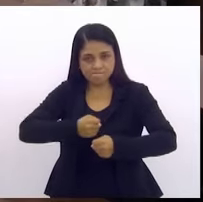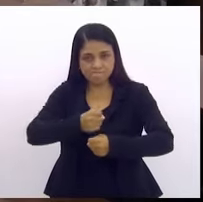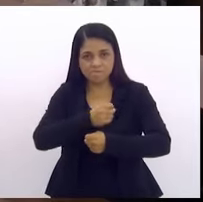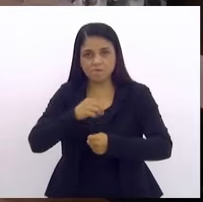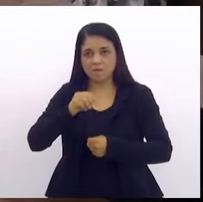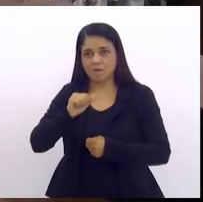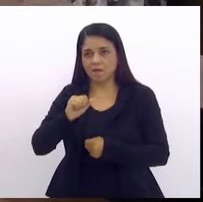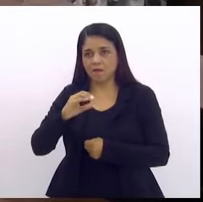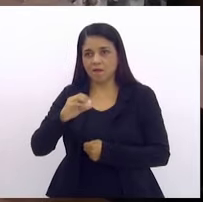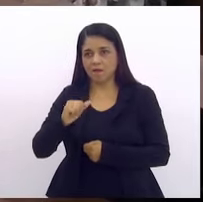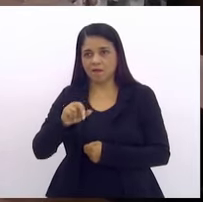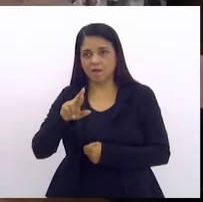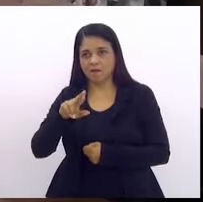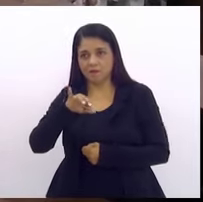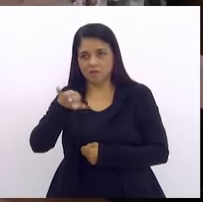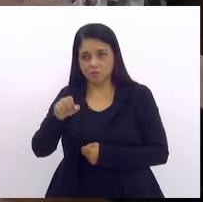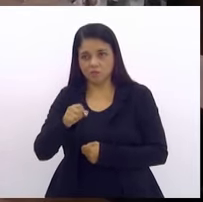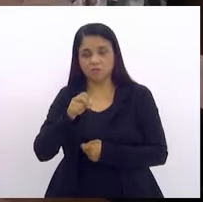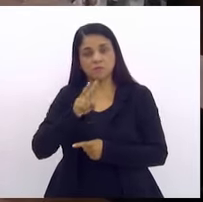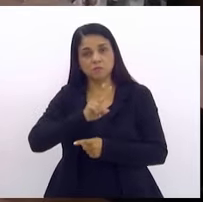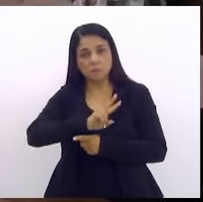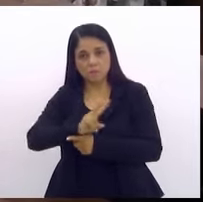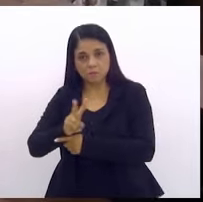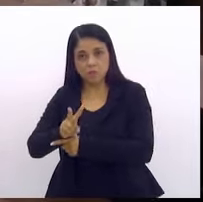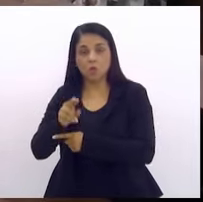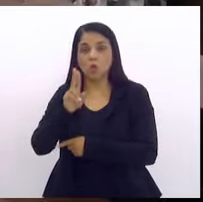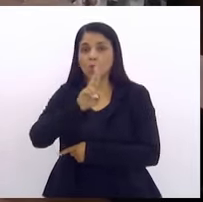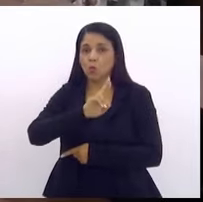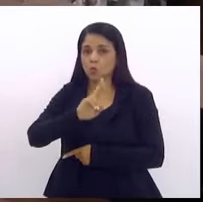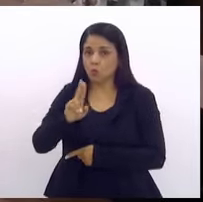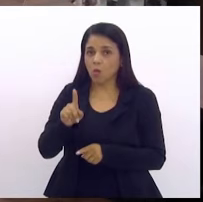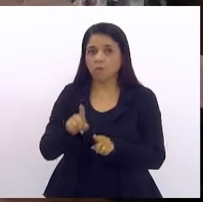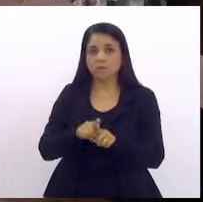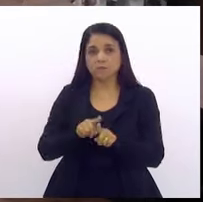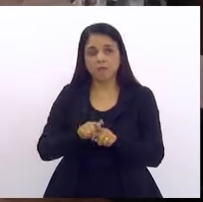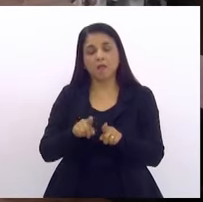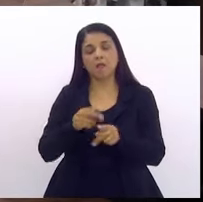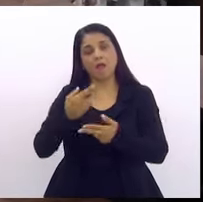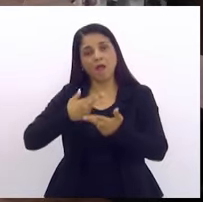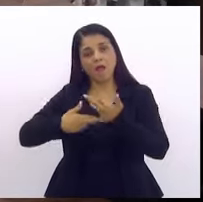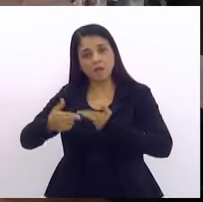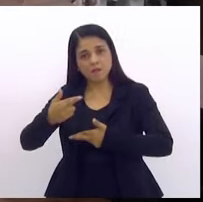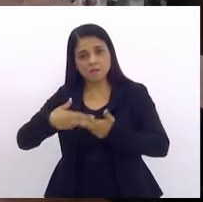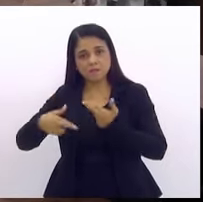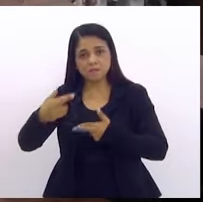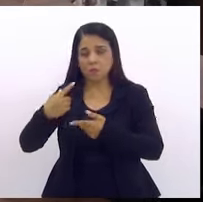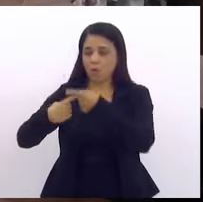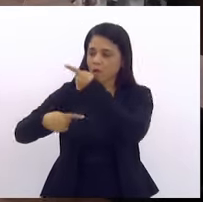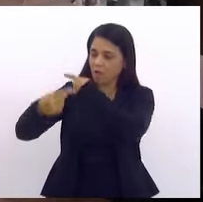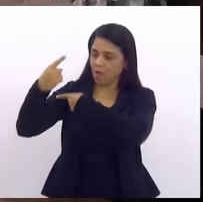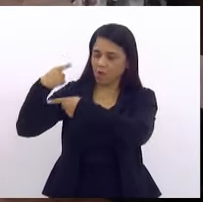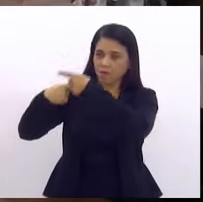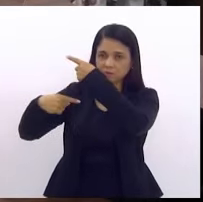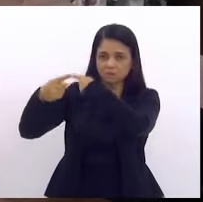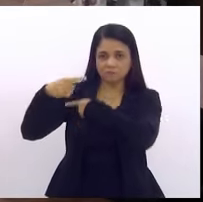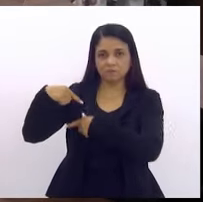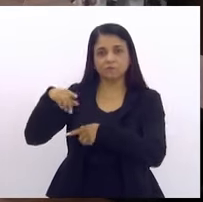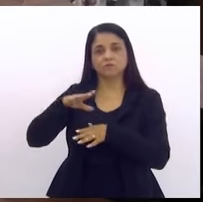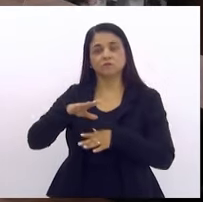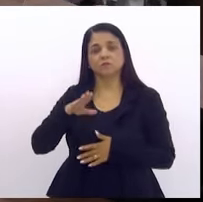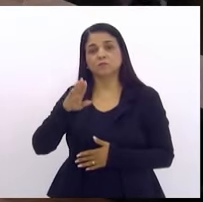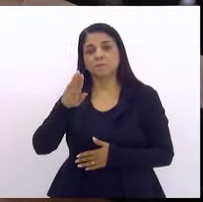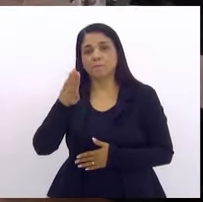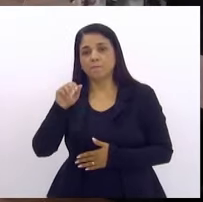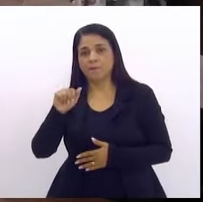seja preservada, assim como o seu nome, assim como a sua relação ancestral com as baianas